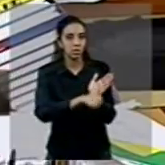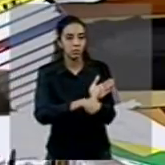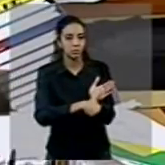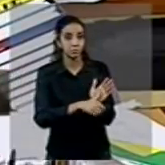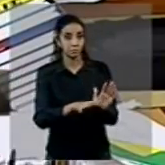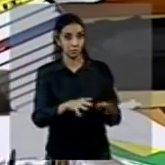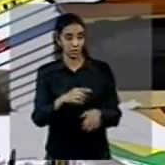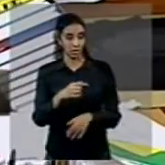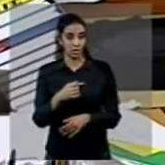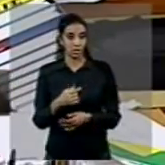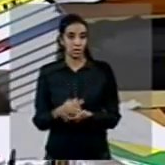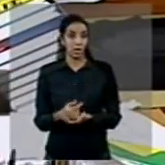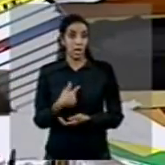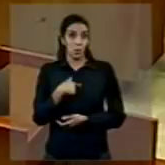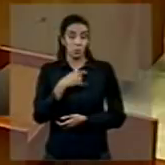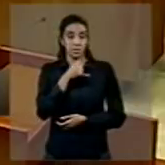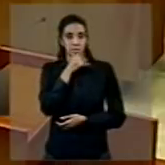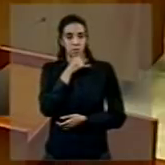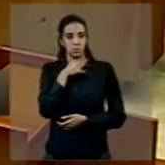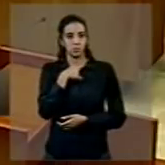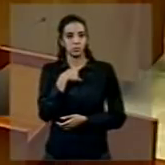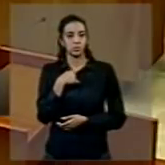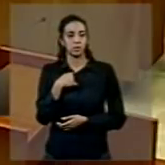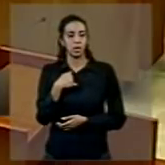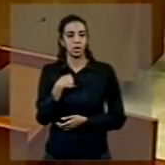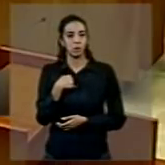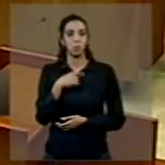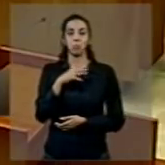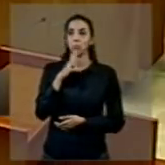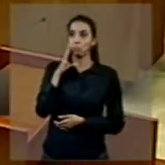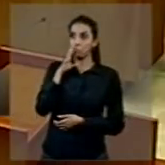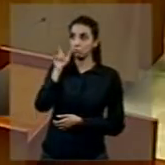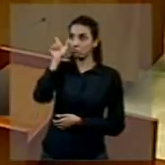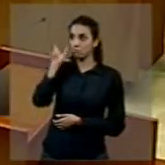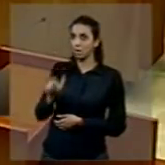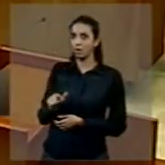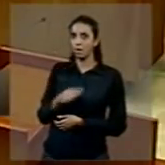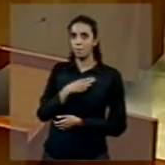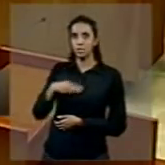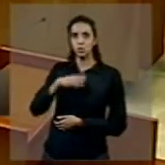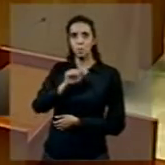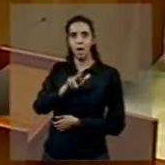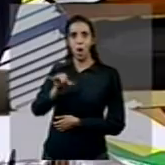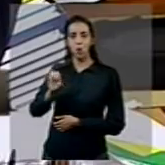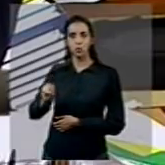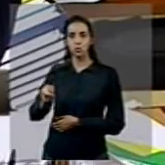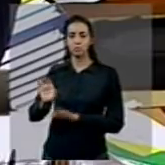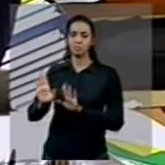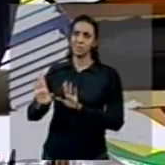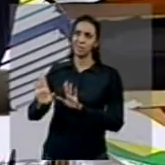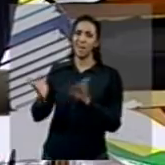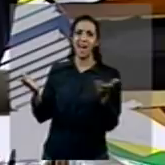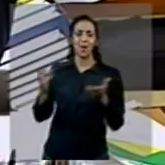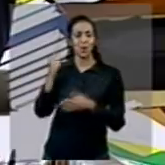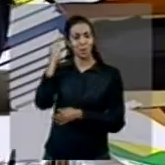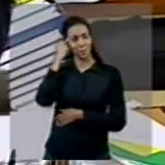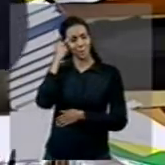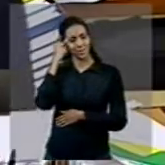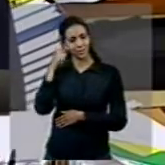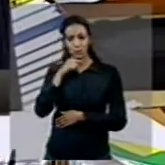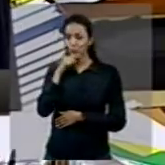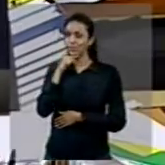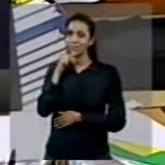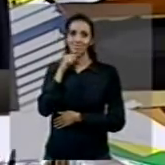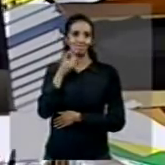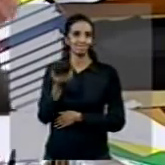exemplo, que estava encantado com o voto do ministro Luiz Roberto Barroso, já tenho seríssimas dúvidas a respeito.